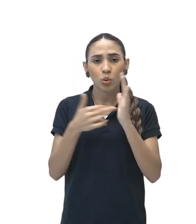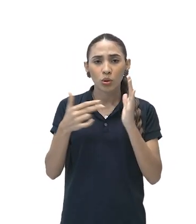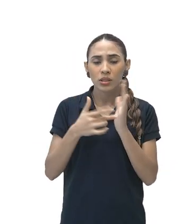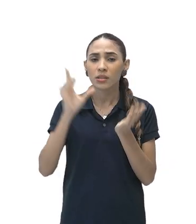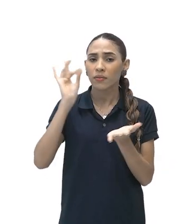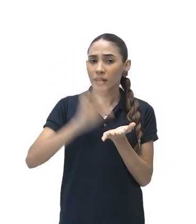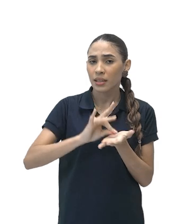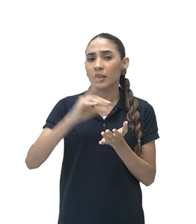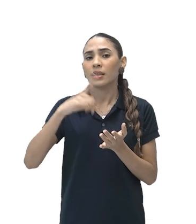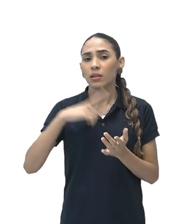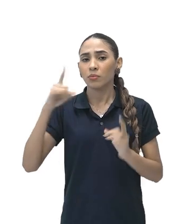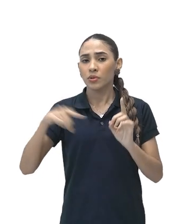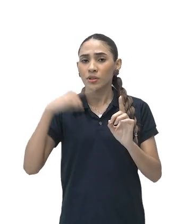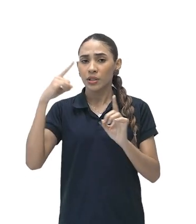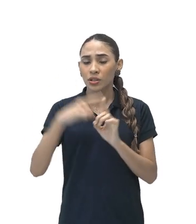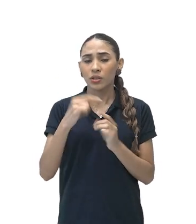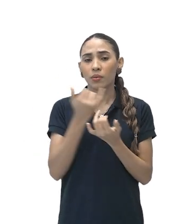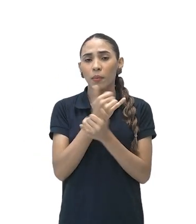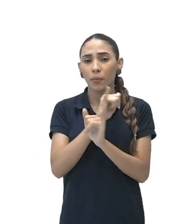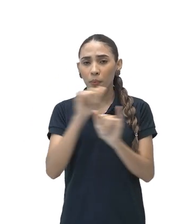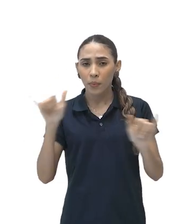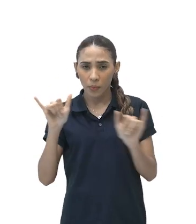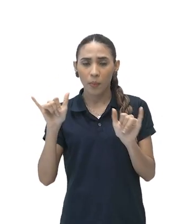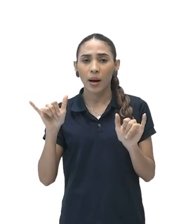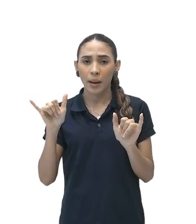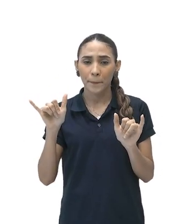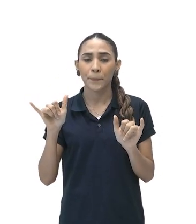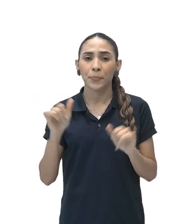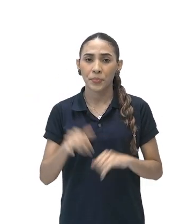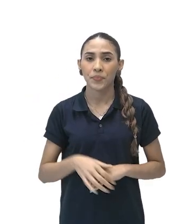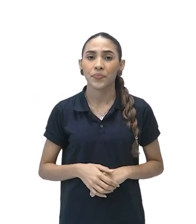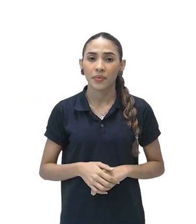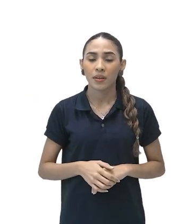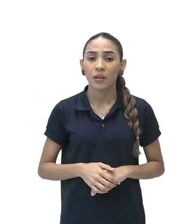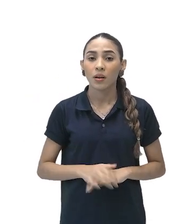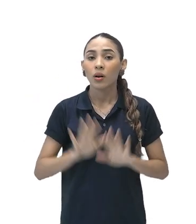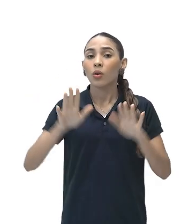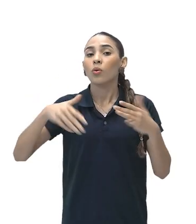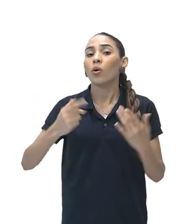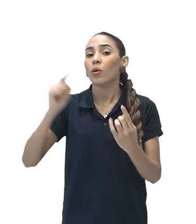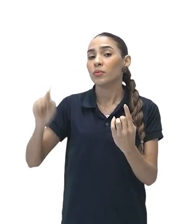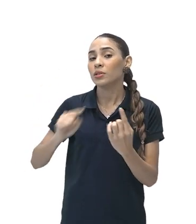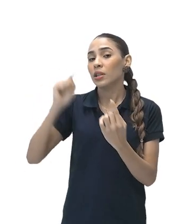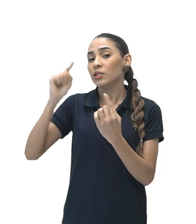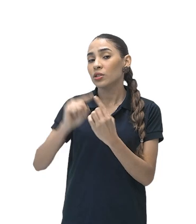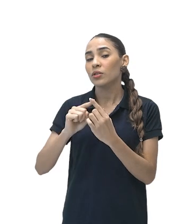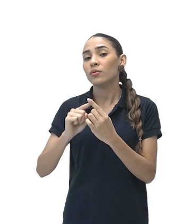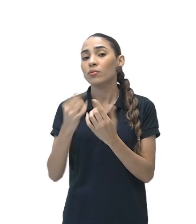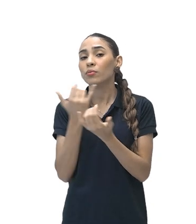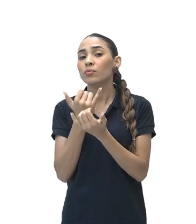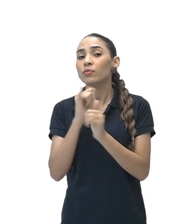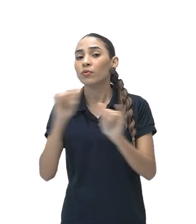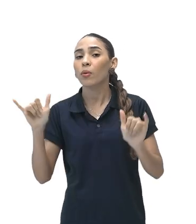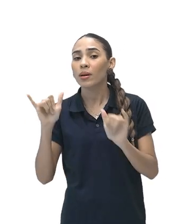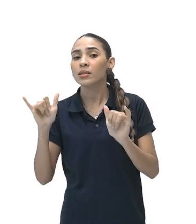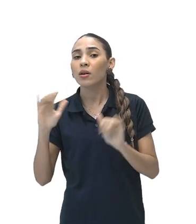verdadeira tem o objetivo de noticiar, de informar, qual é o objetivo de uma notícia falsa?